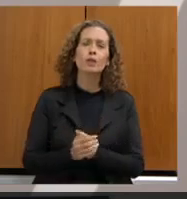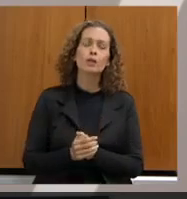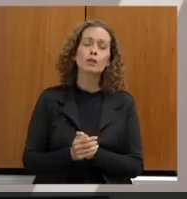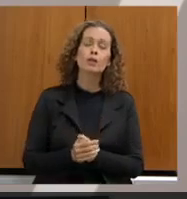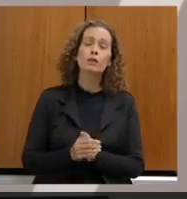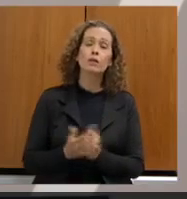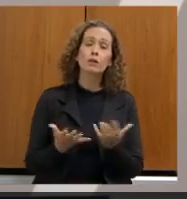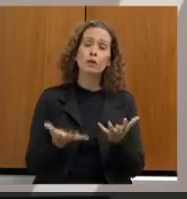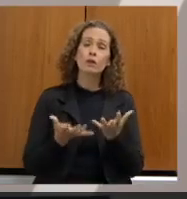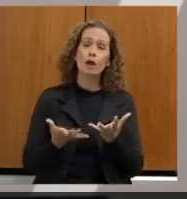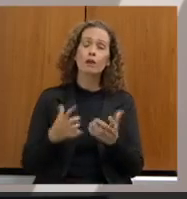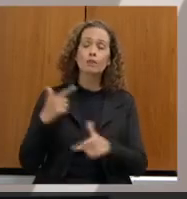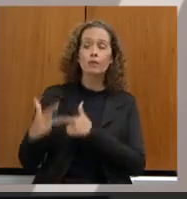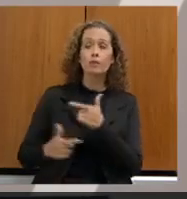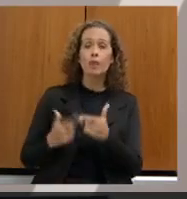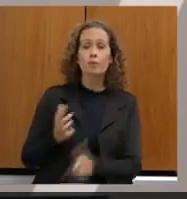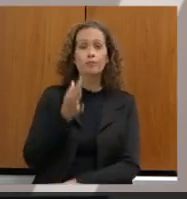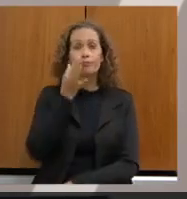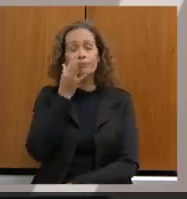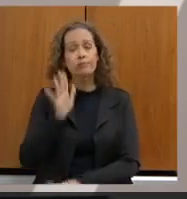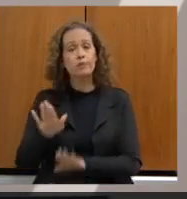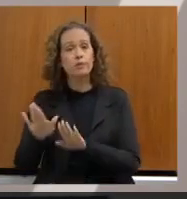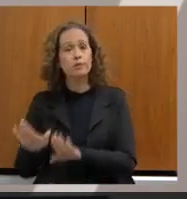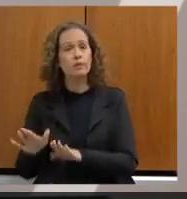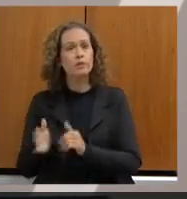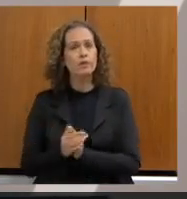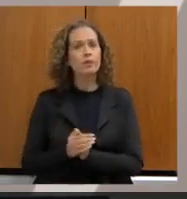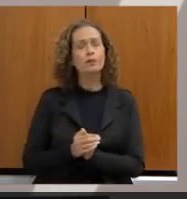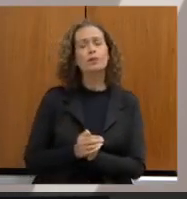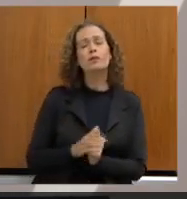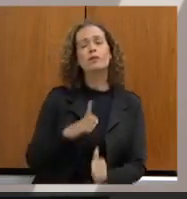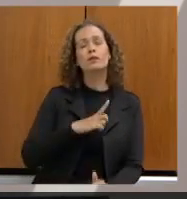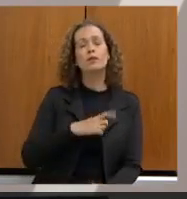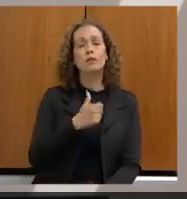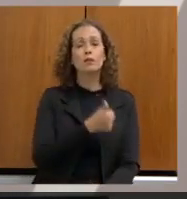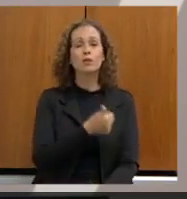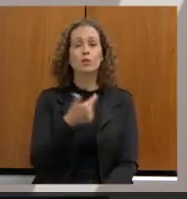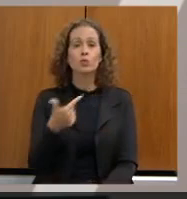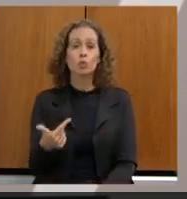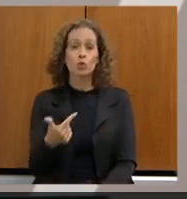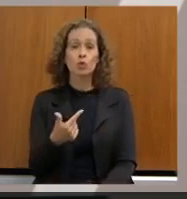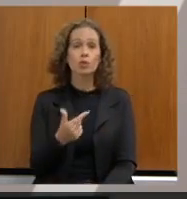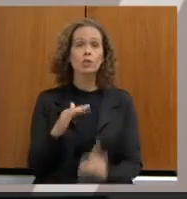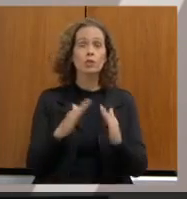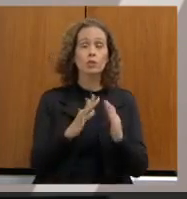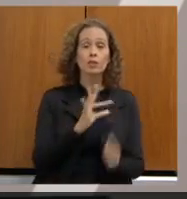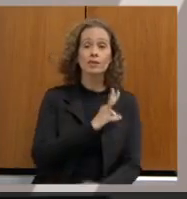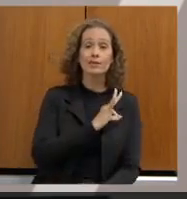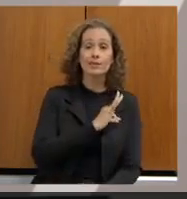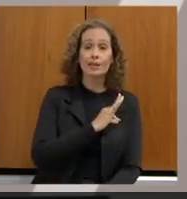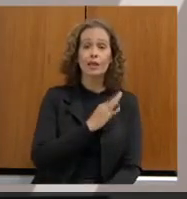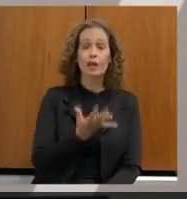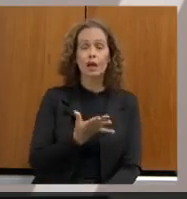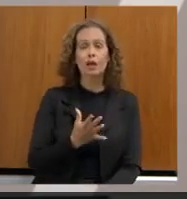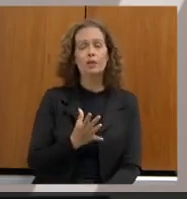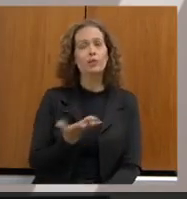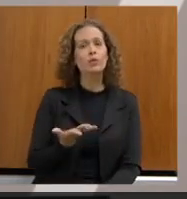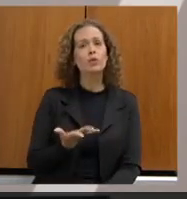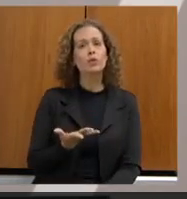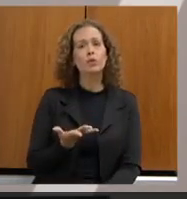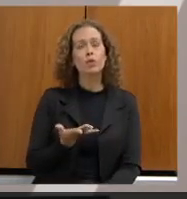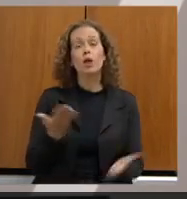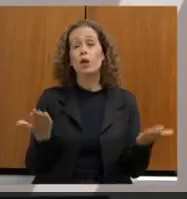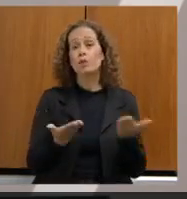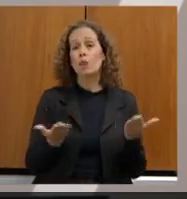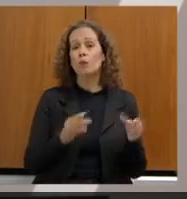fique no expediente e conheço de 12 de 12 Delegados reduz para quatro apenas poder fazer os plantões e Médio